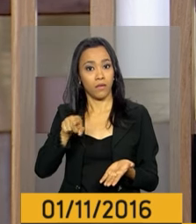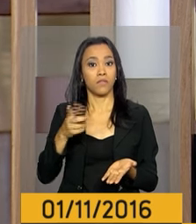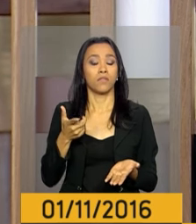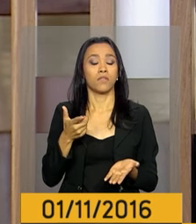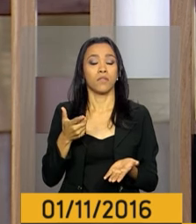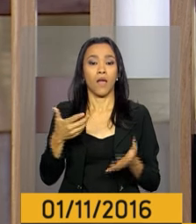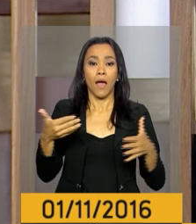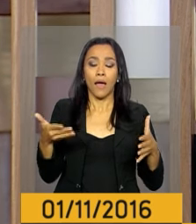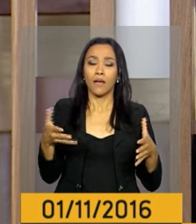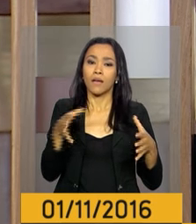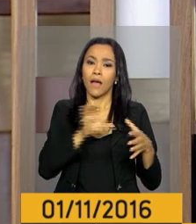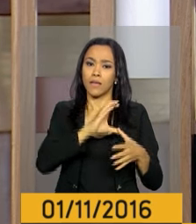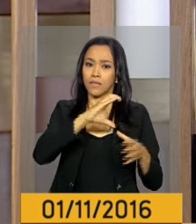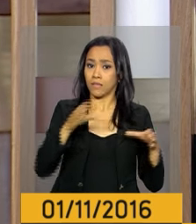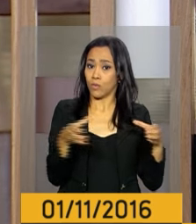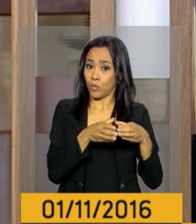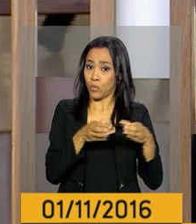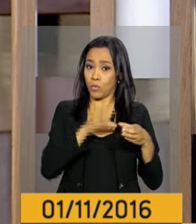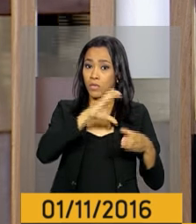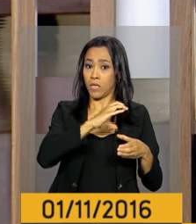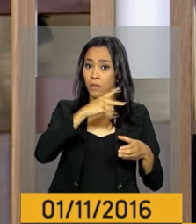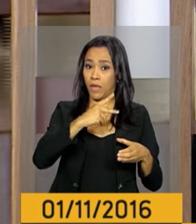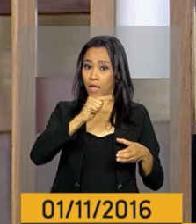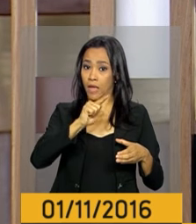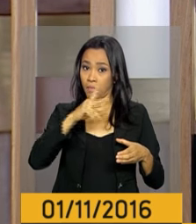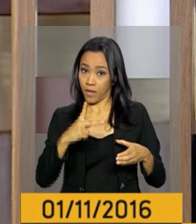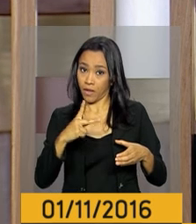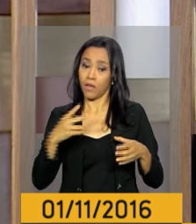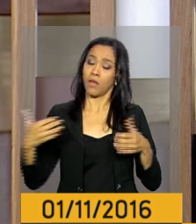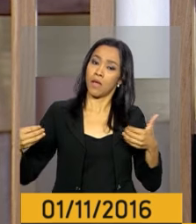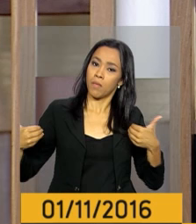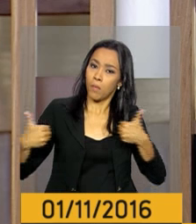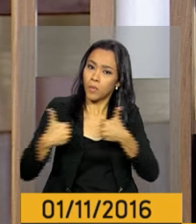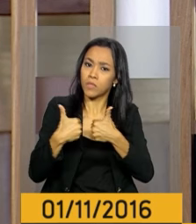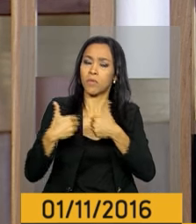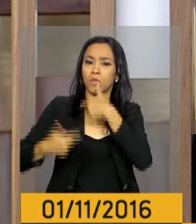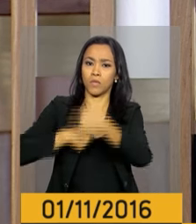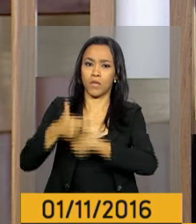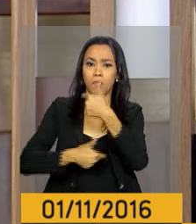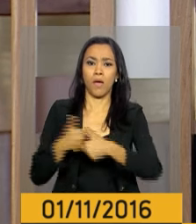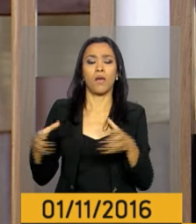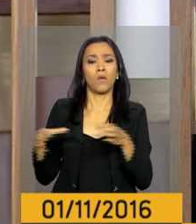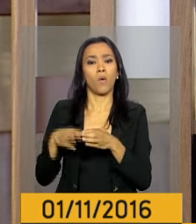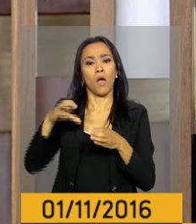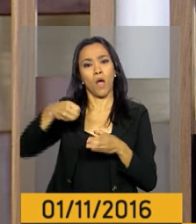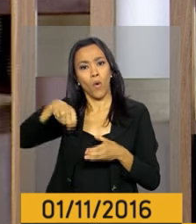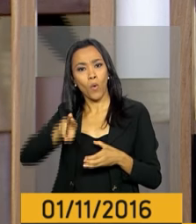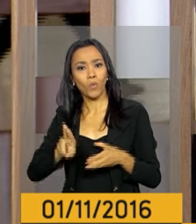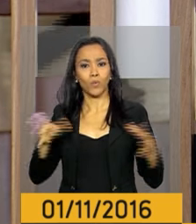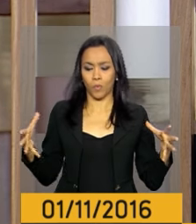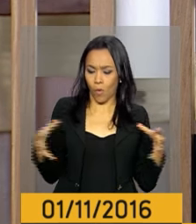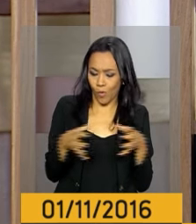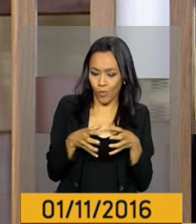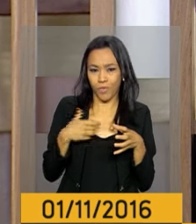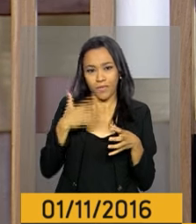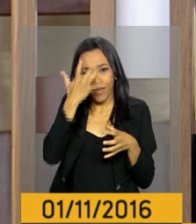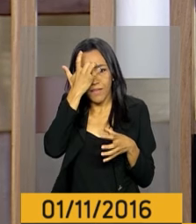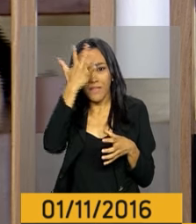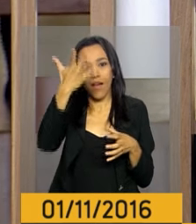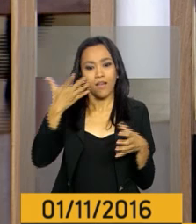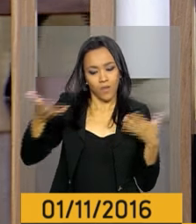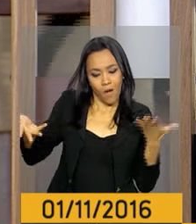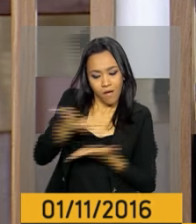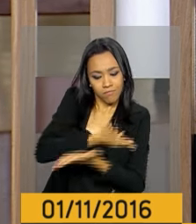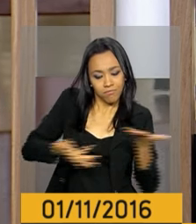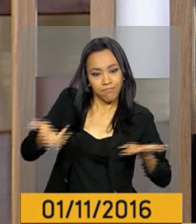da CPLP com as Nações Unidas será muito mais facilitada e mais intensa